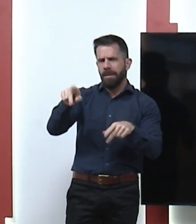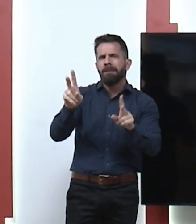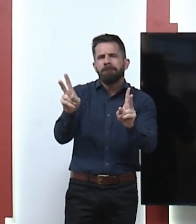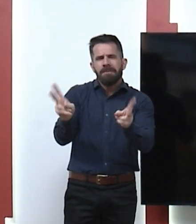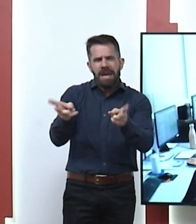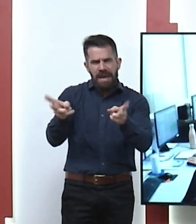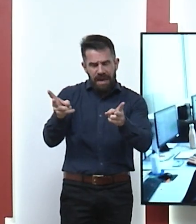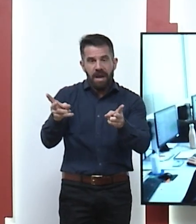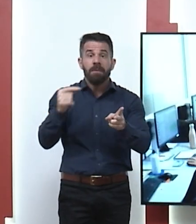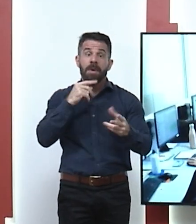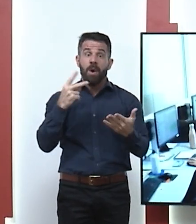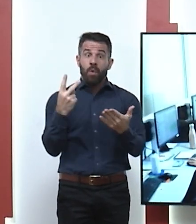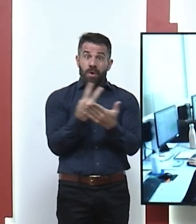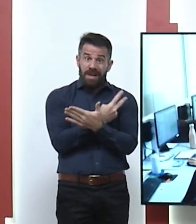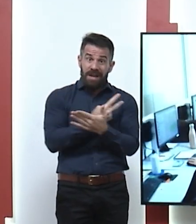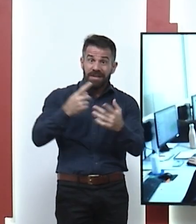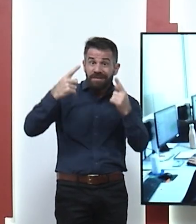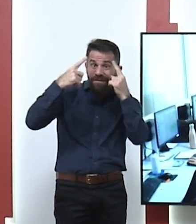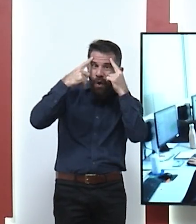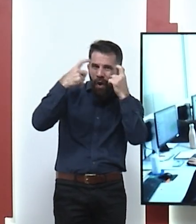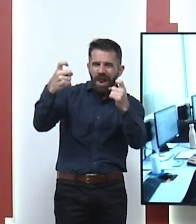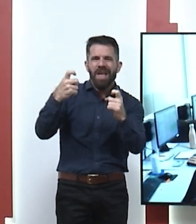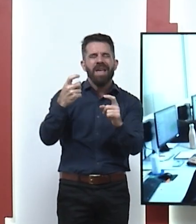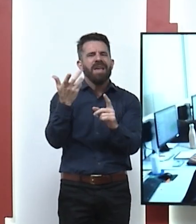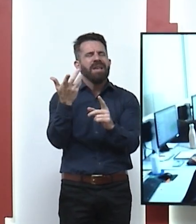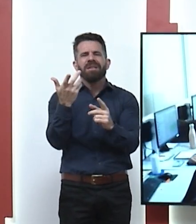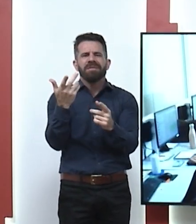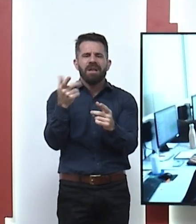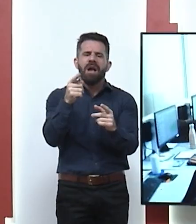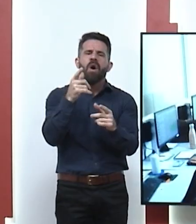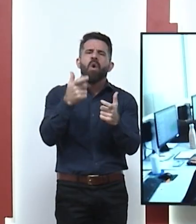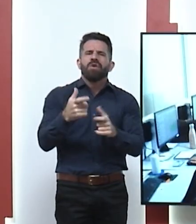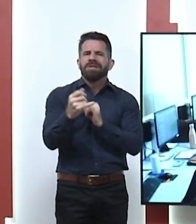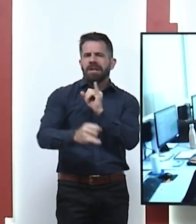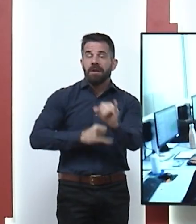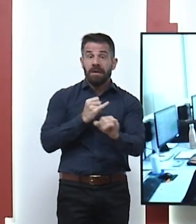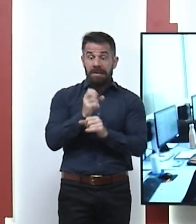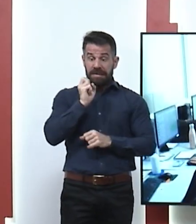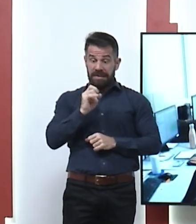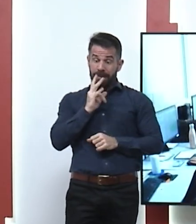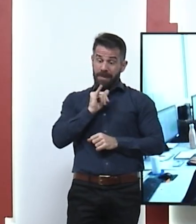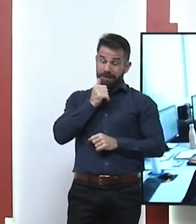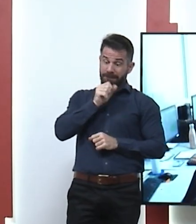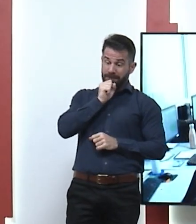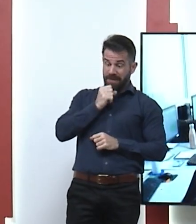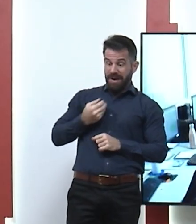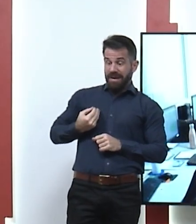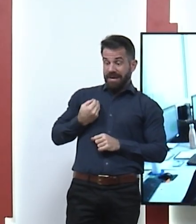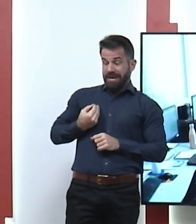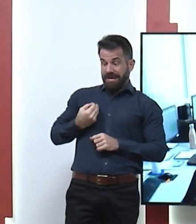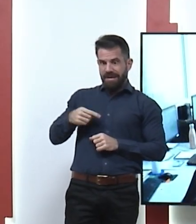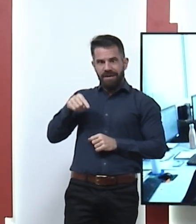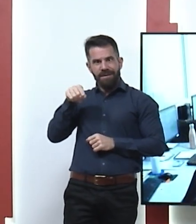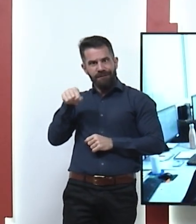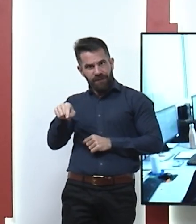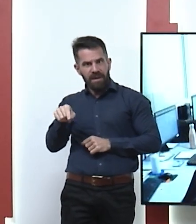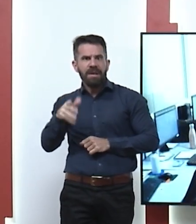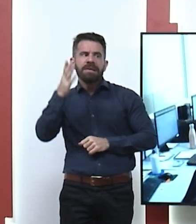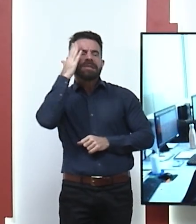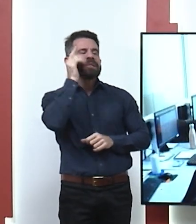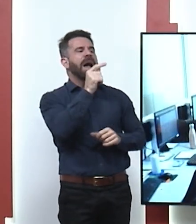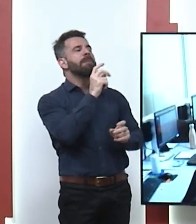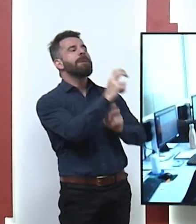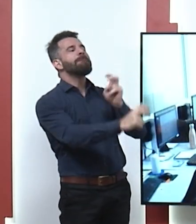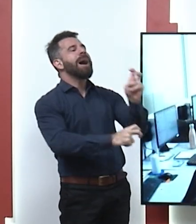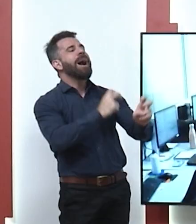violência na internet. Essa pessoa dizia que se os pais, mães responsáveis soubessem que um abusador estava num parque, eles não iam deixar as